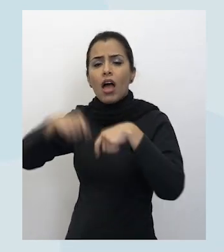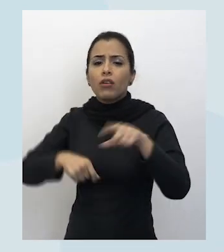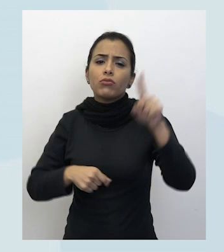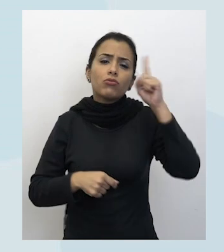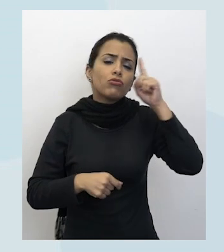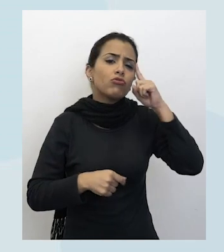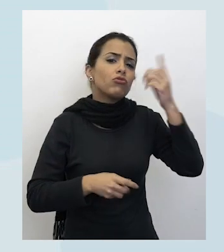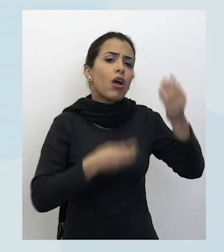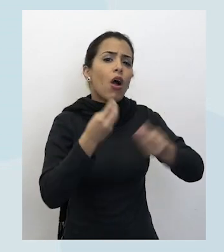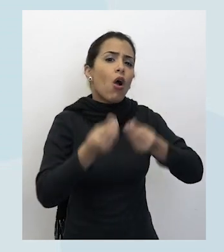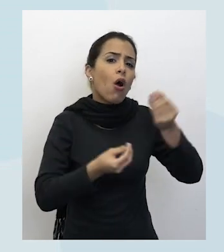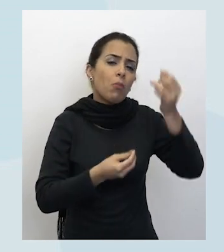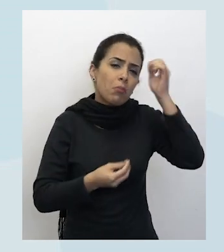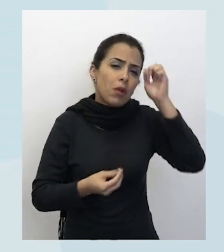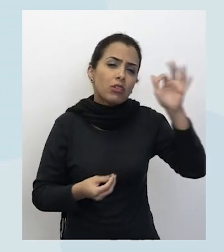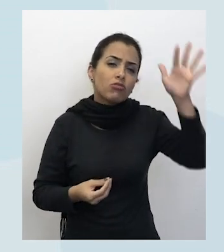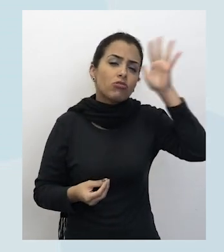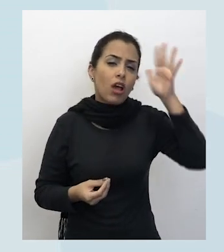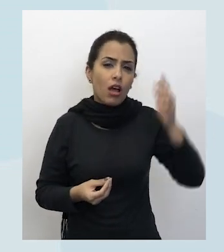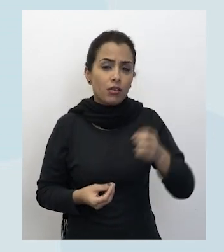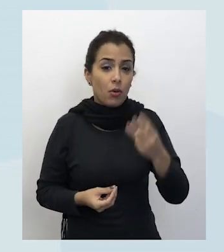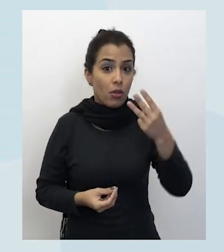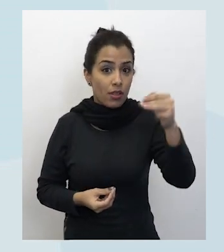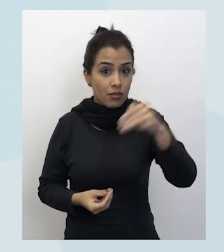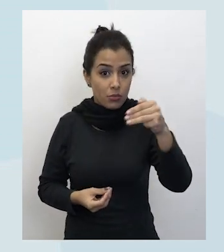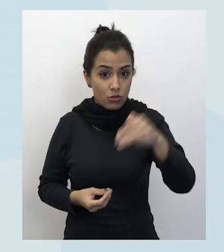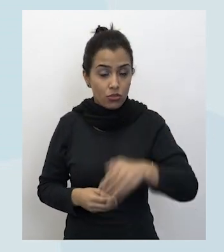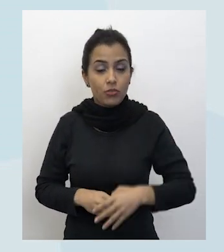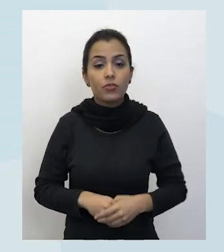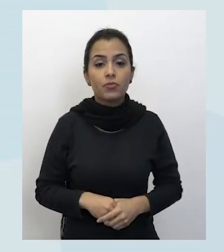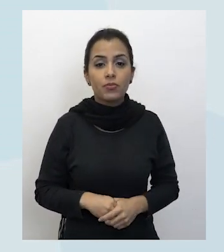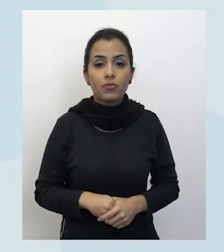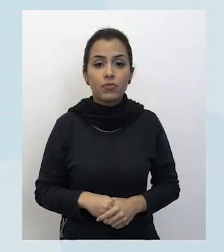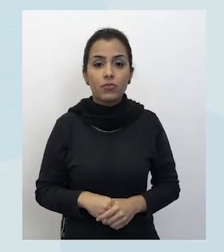você imagina aí para a gente começar essa aula? 3 minutinhos, tá bom?